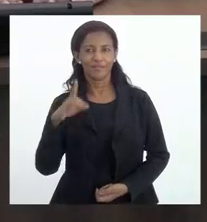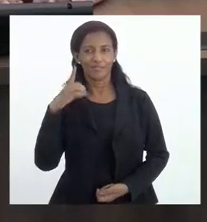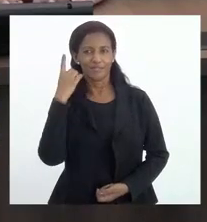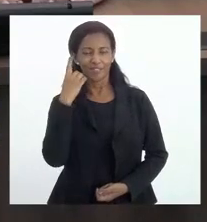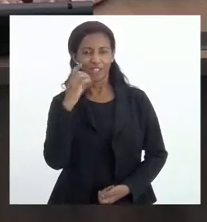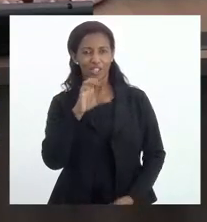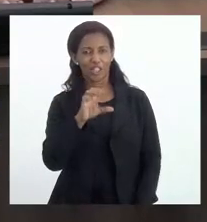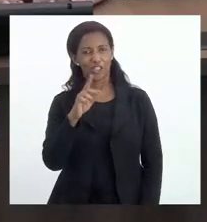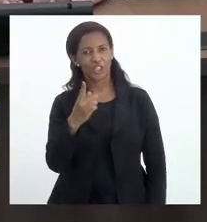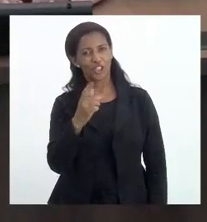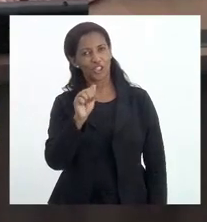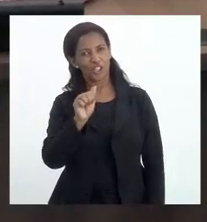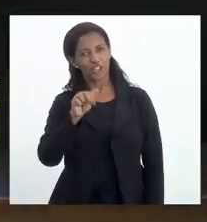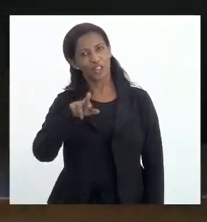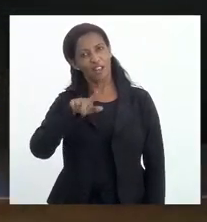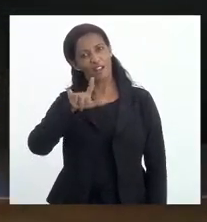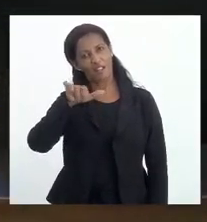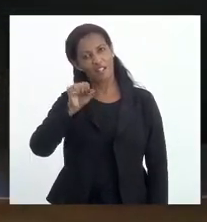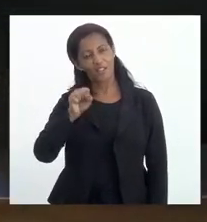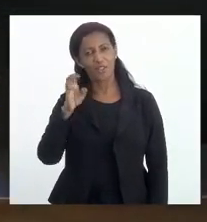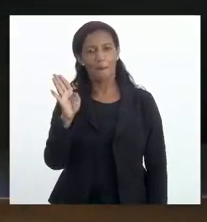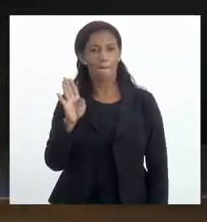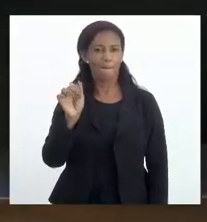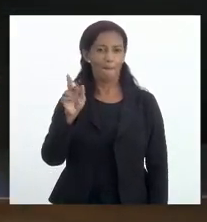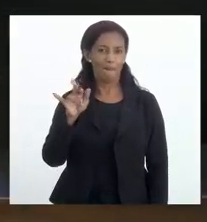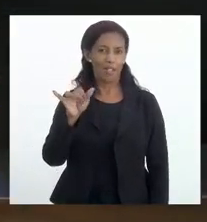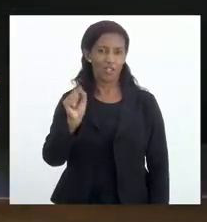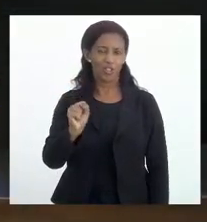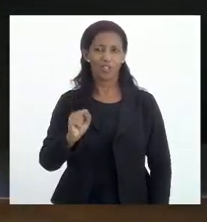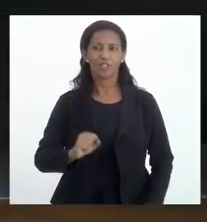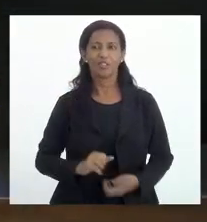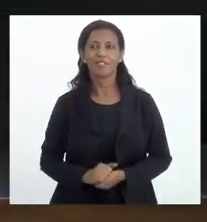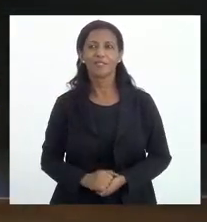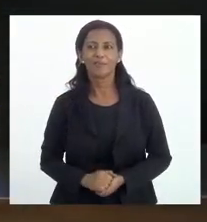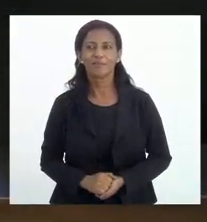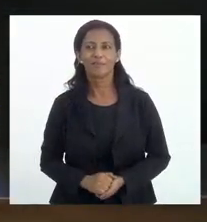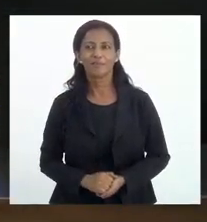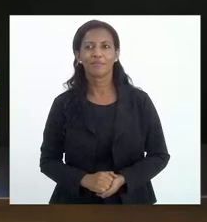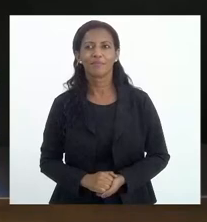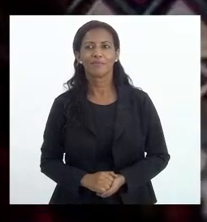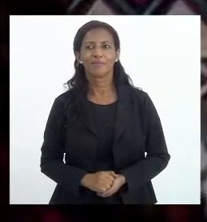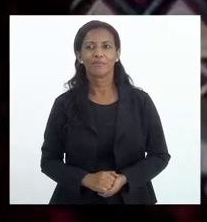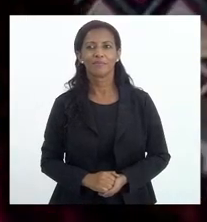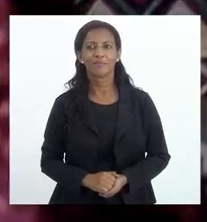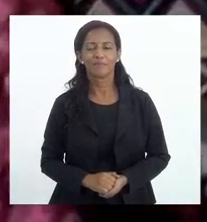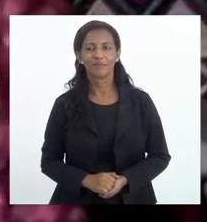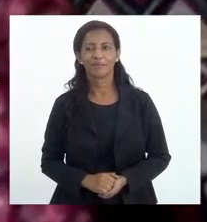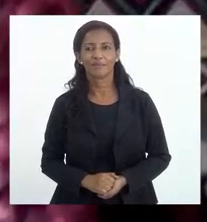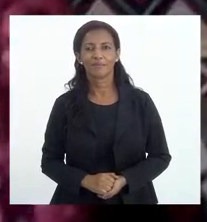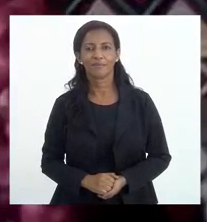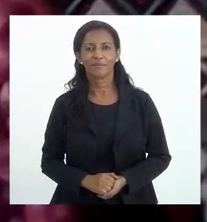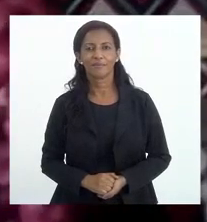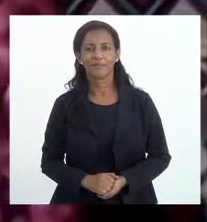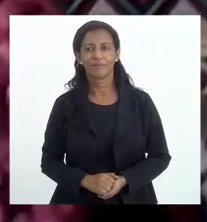deputado Charles Batista. E deputada Mônica Francisco, de modo remoto.